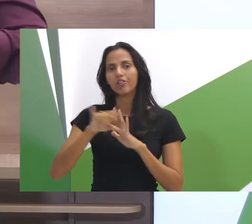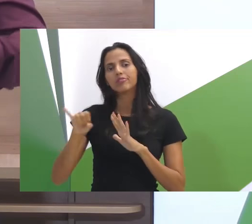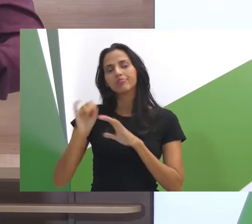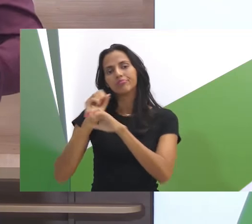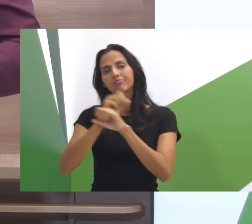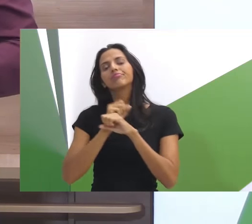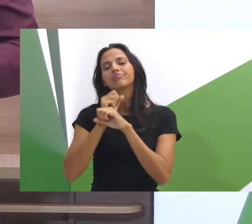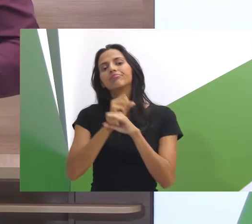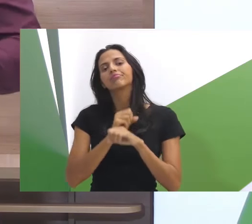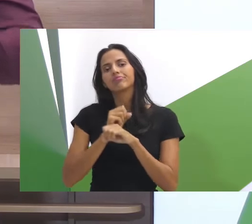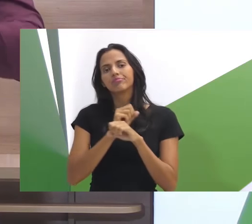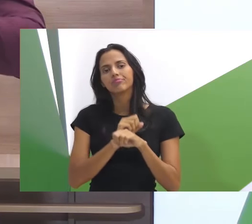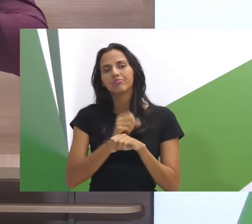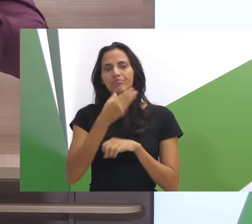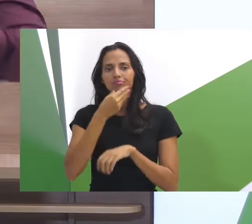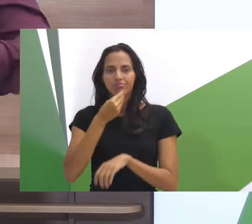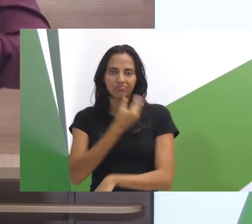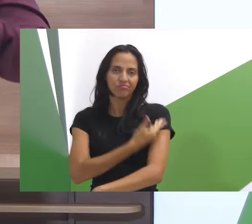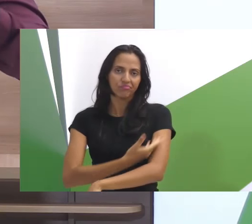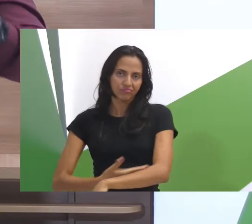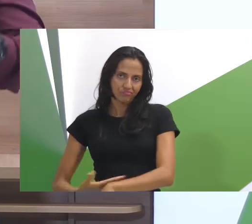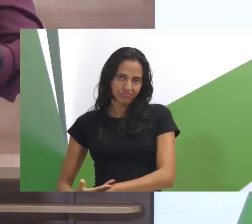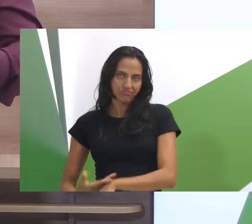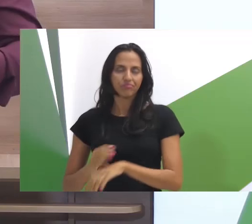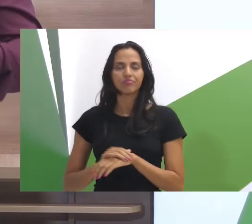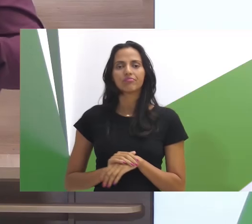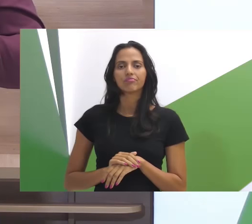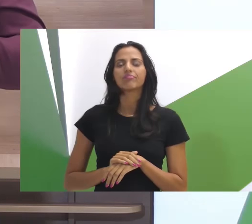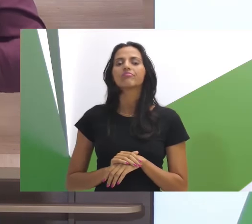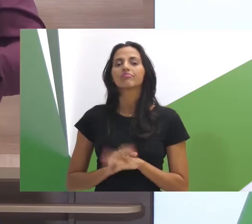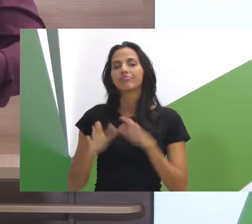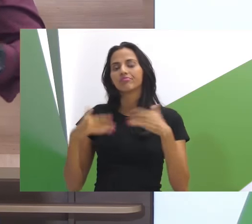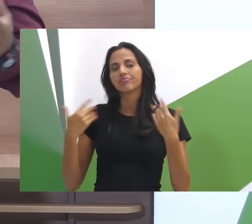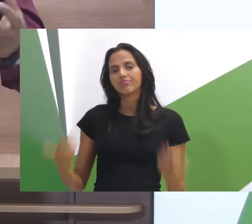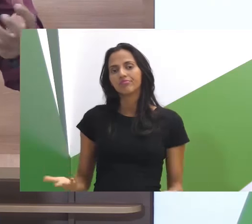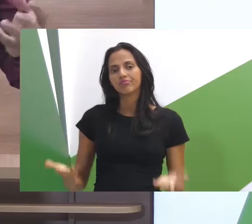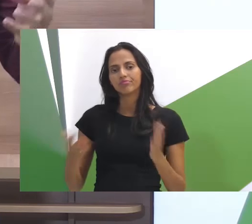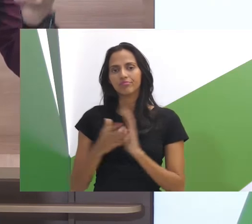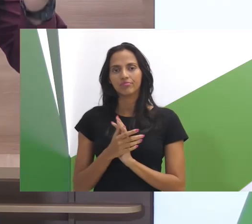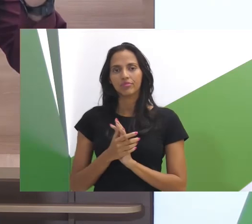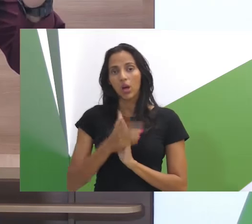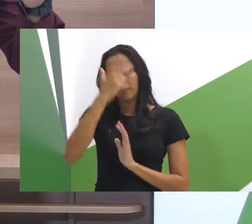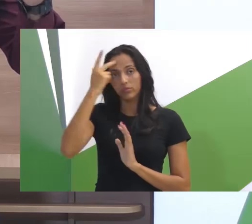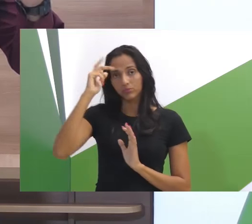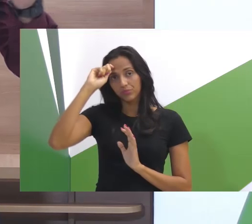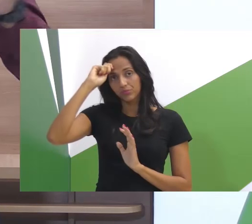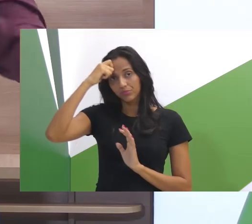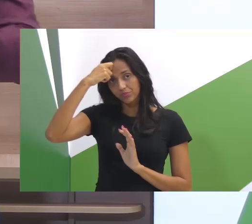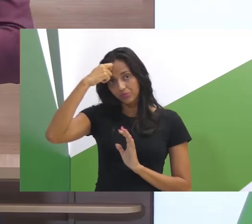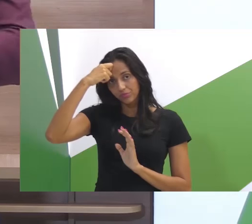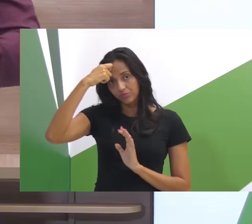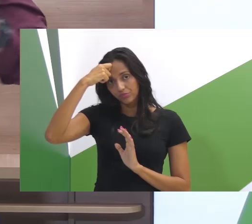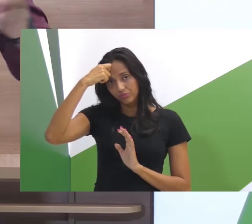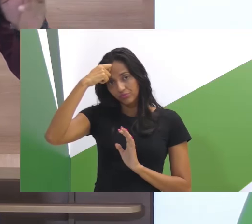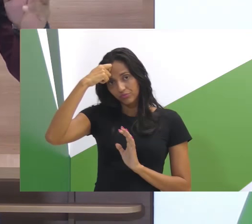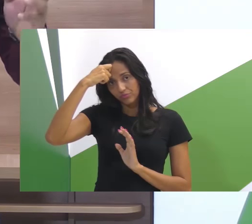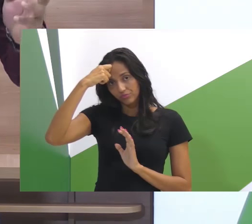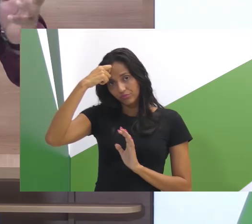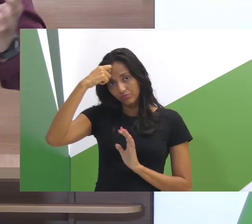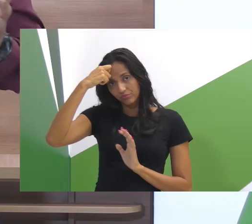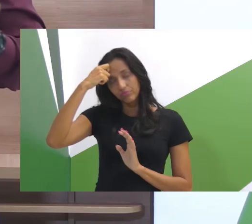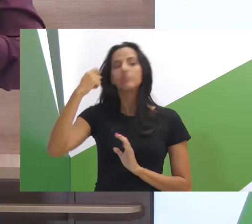e aí, se lembrar que, mesmo com a lei Eusébio de Queiroz, os escravos passaram a ser, o tráfico